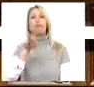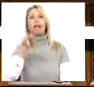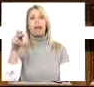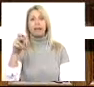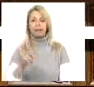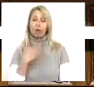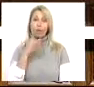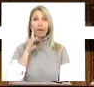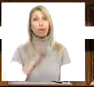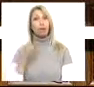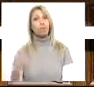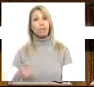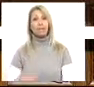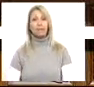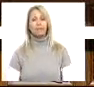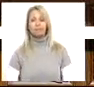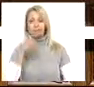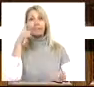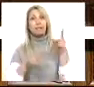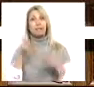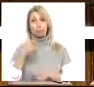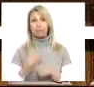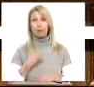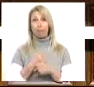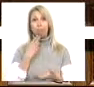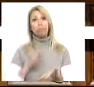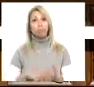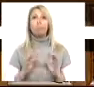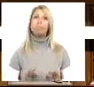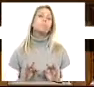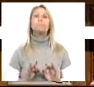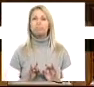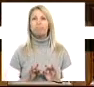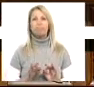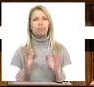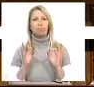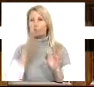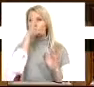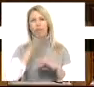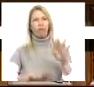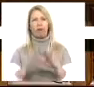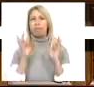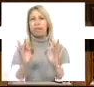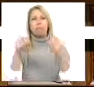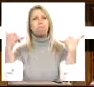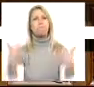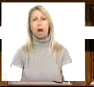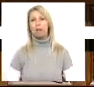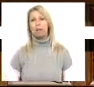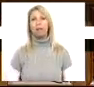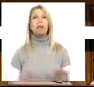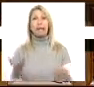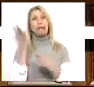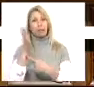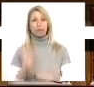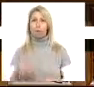Obrigado, Sra. Presidente. As pessoas que trabalham, de facto, têm vindo a ser muito maltratadas por este Governo. E os exemplos não faltam.